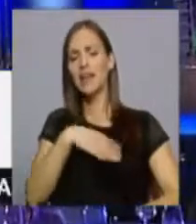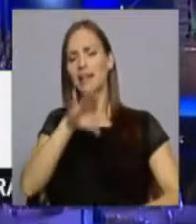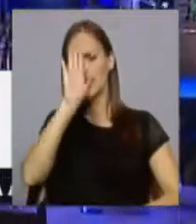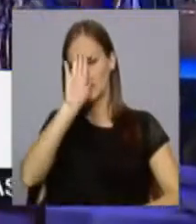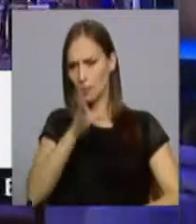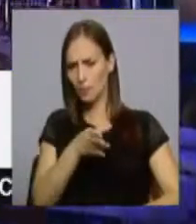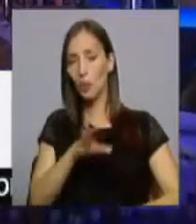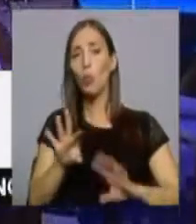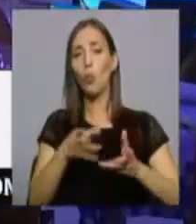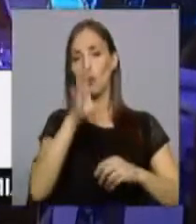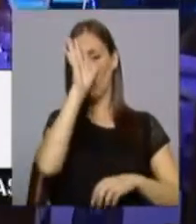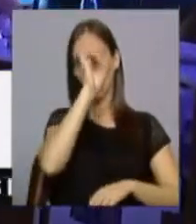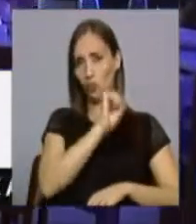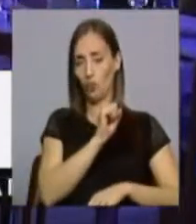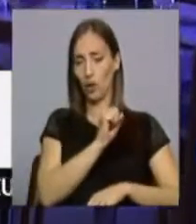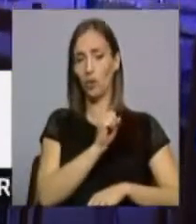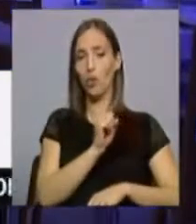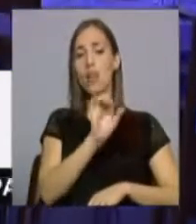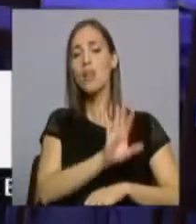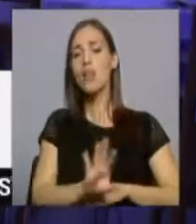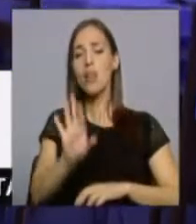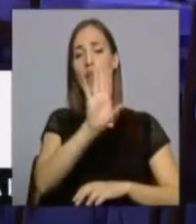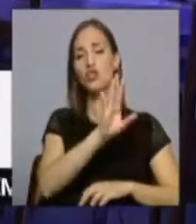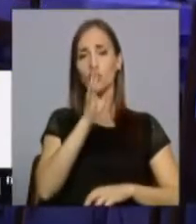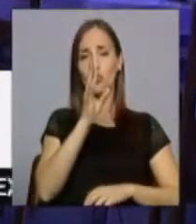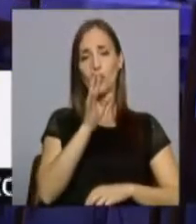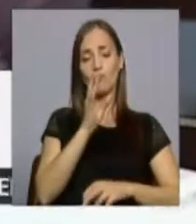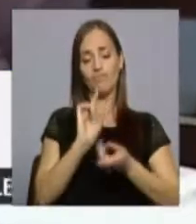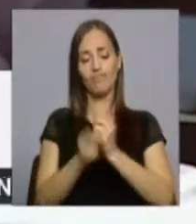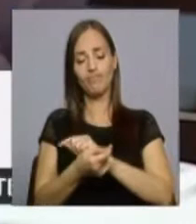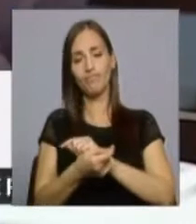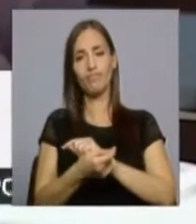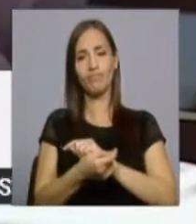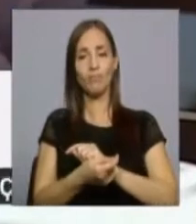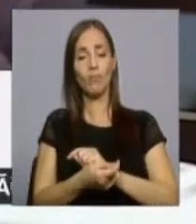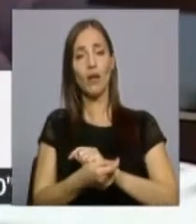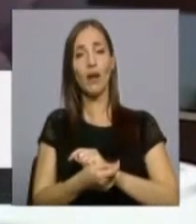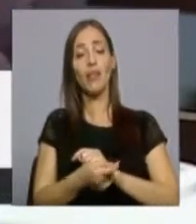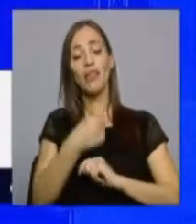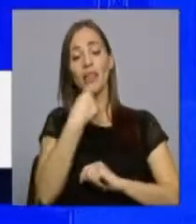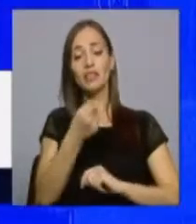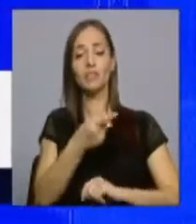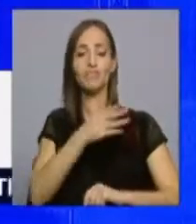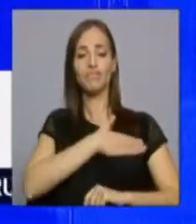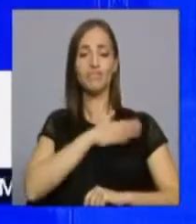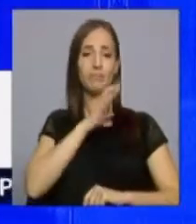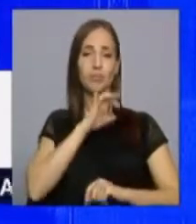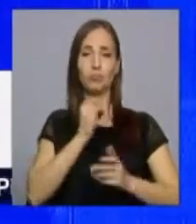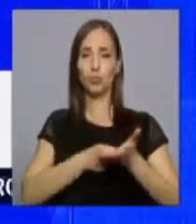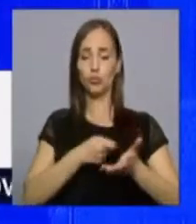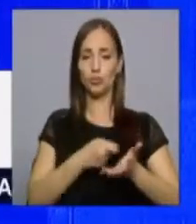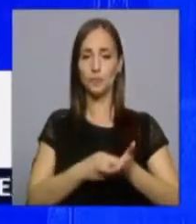as nacionalizações pelo que designa de patriotismo fiscal. O governo não